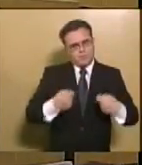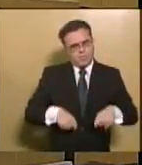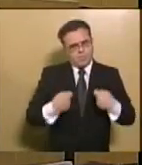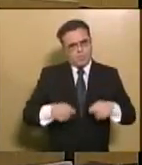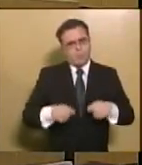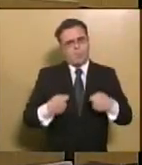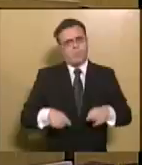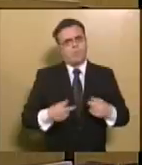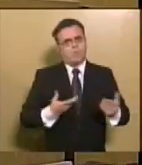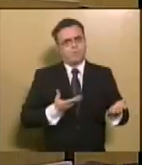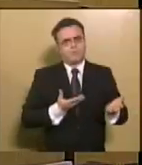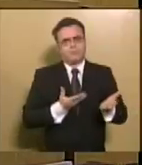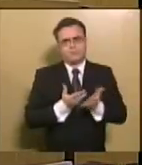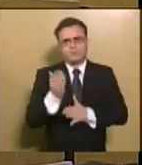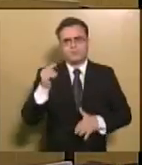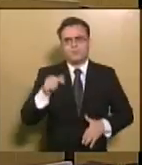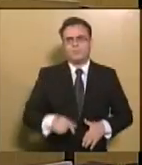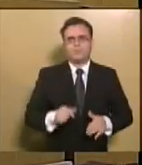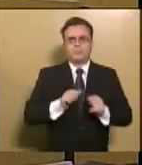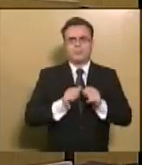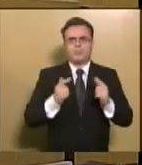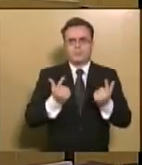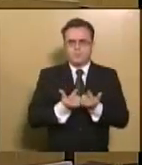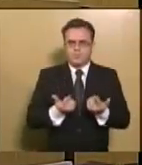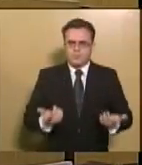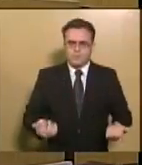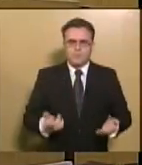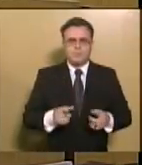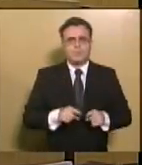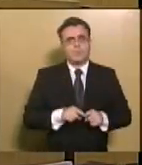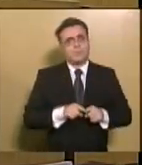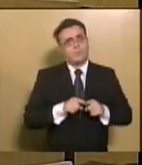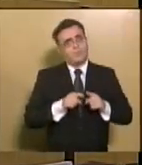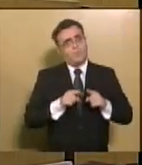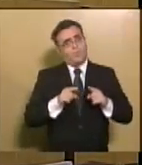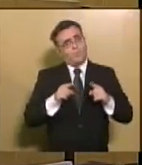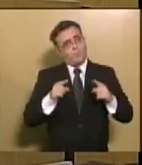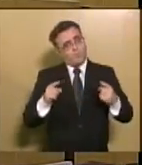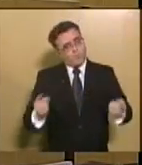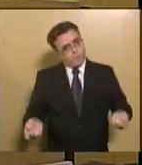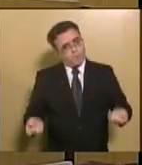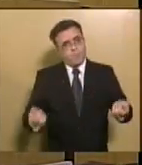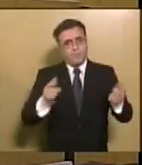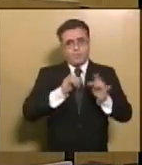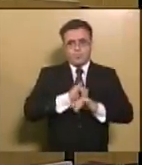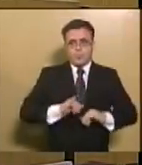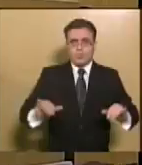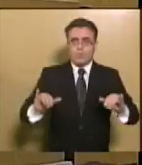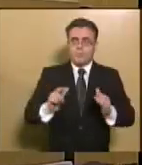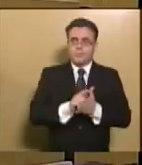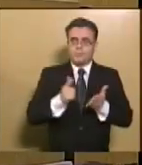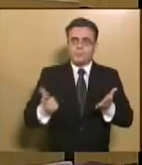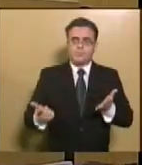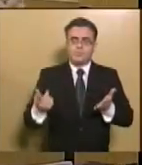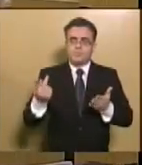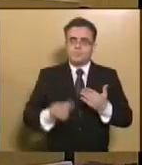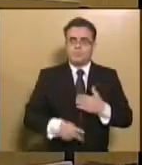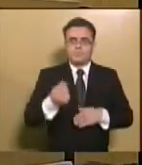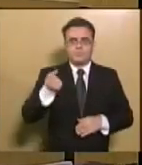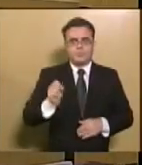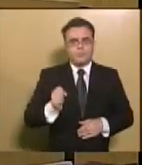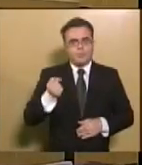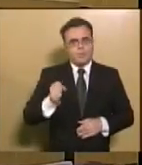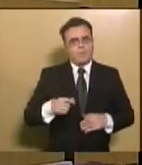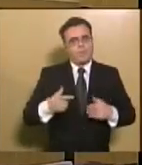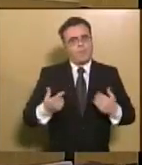precisaria de aprovação desse parlamento. Mas o que se saiu na imprensa sergipana, o título